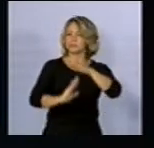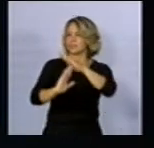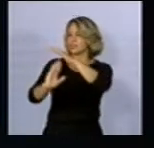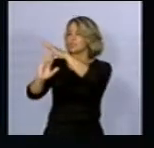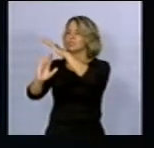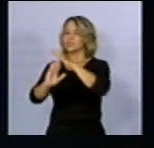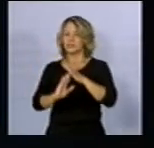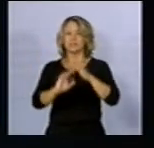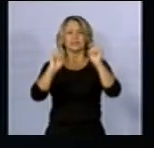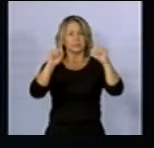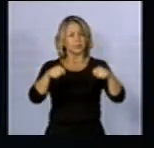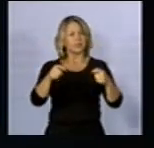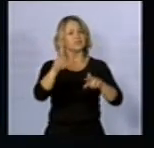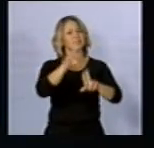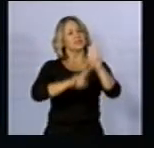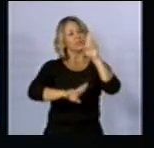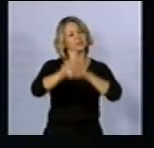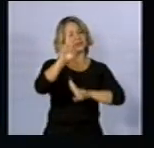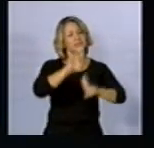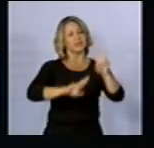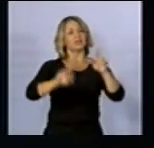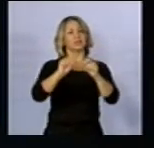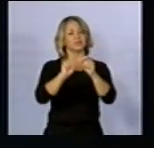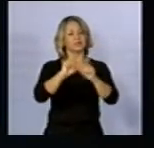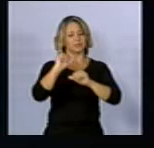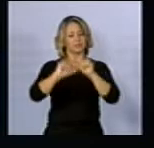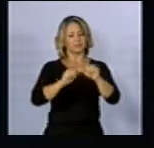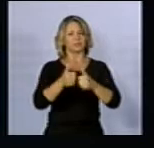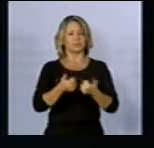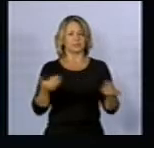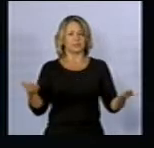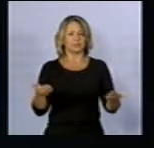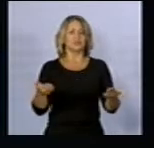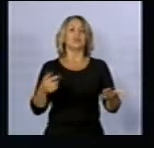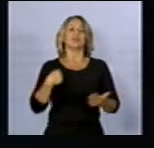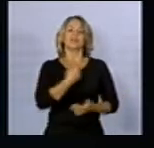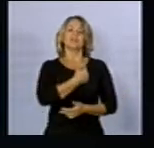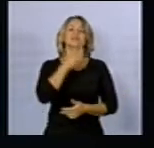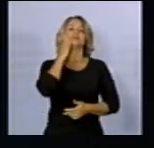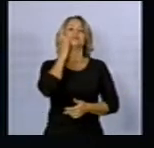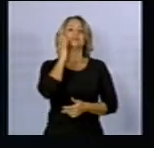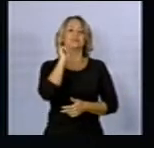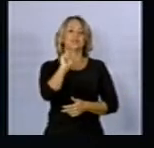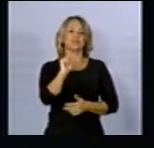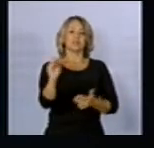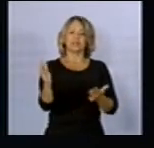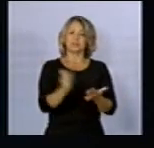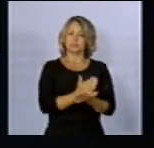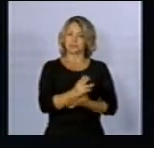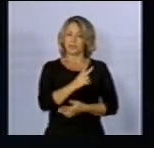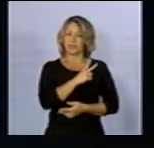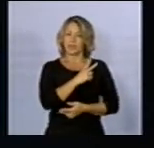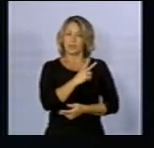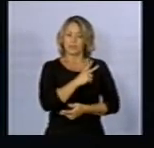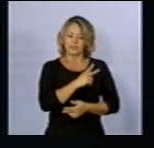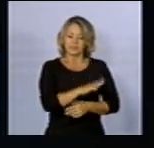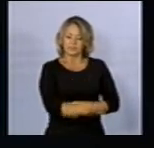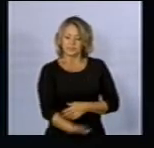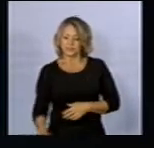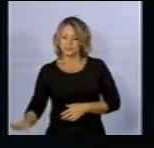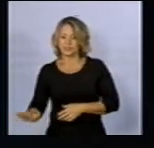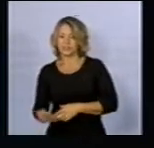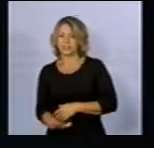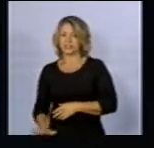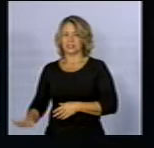considerados adequados para essa mudança. O que nós sabemos é que, particularmente, as crianças